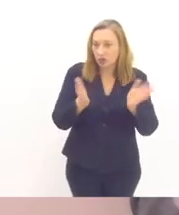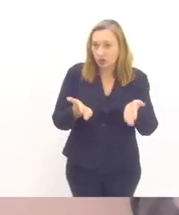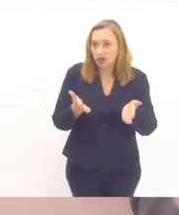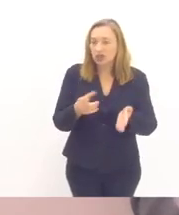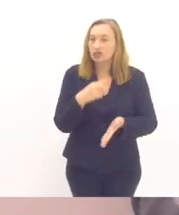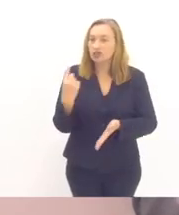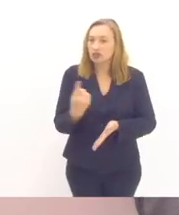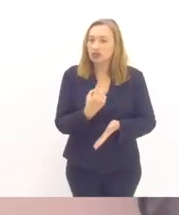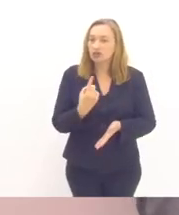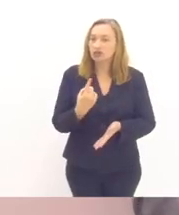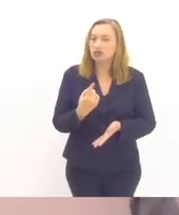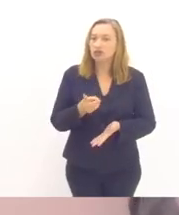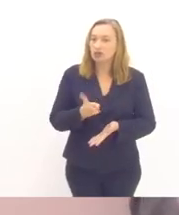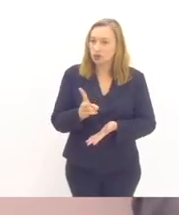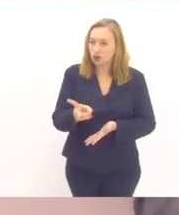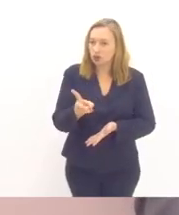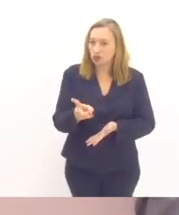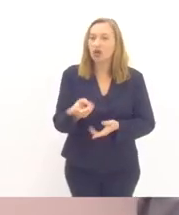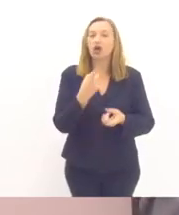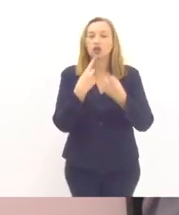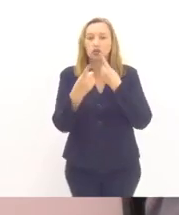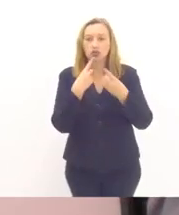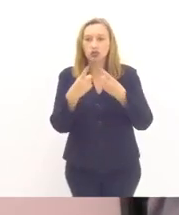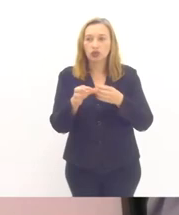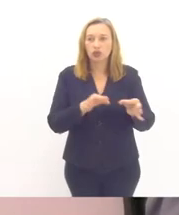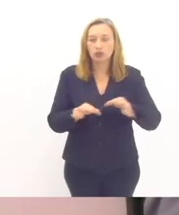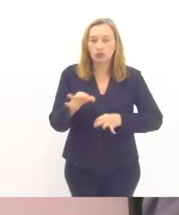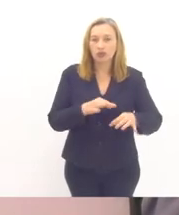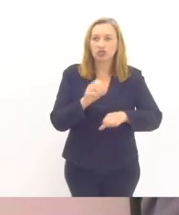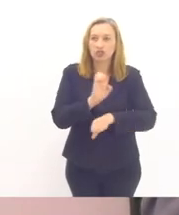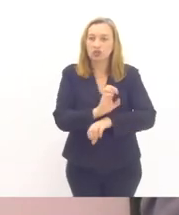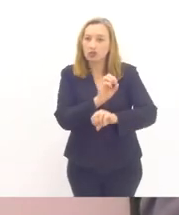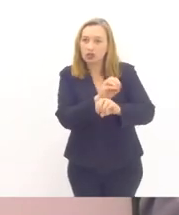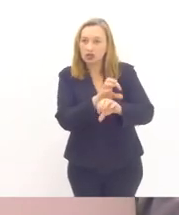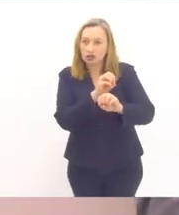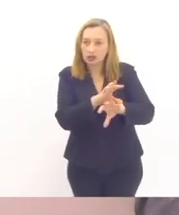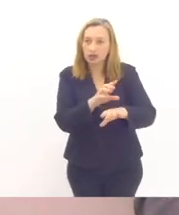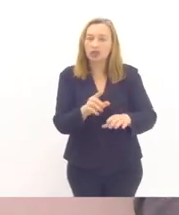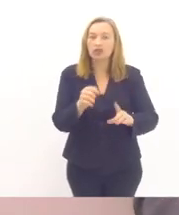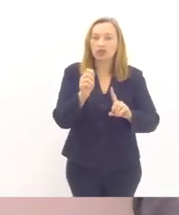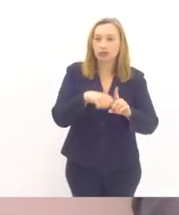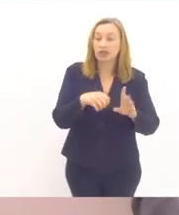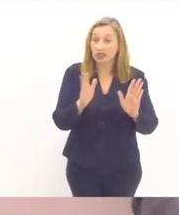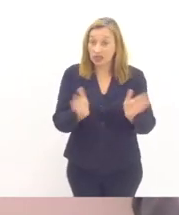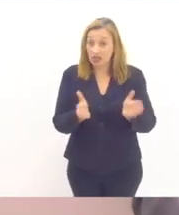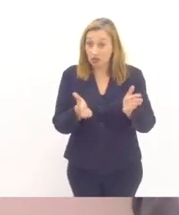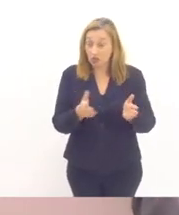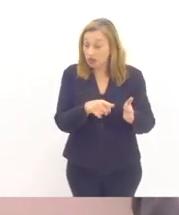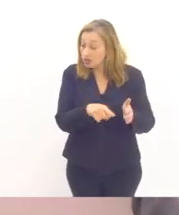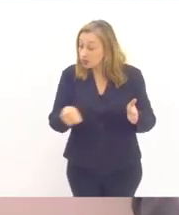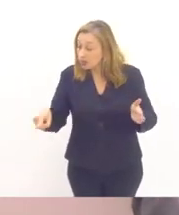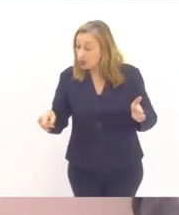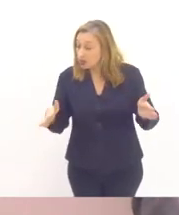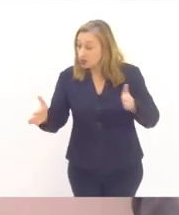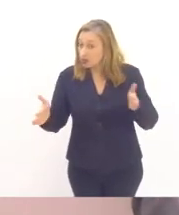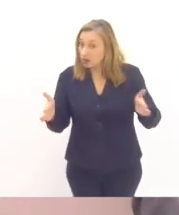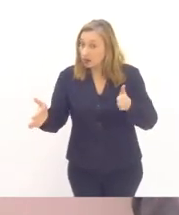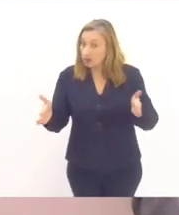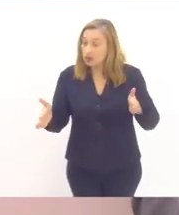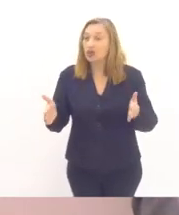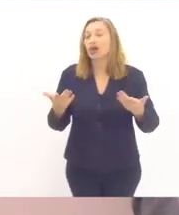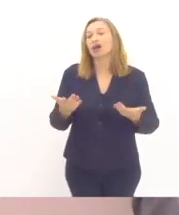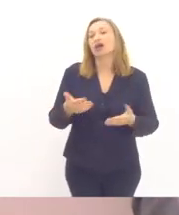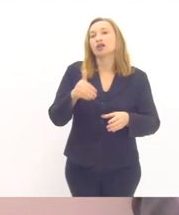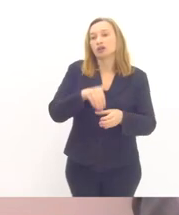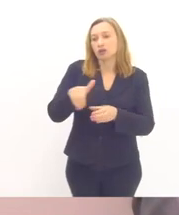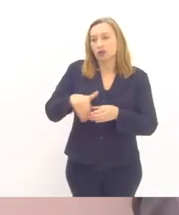que a gente vai dar sequência ao debate do Plano Estadual de Educação ainda nesse semestre. Temos a dificuldade do calendário eleitoral